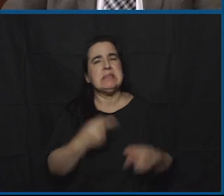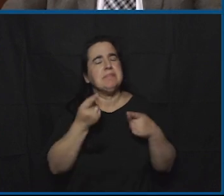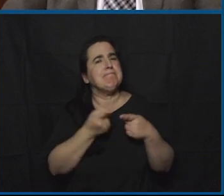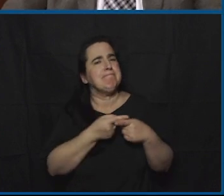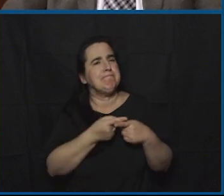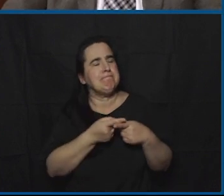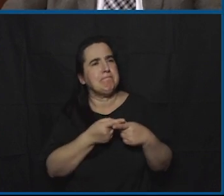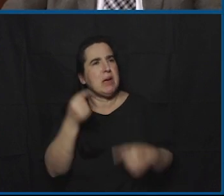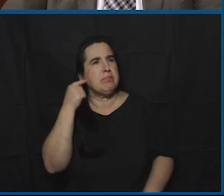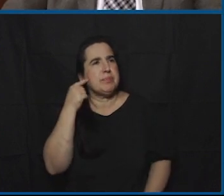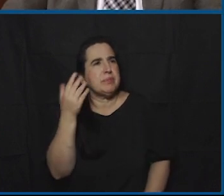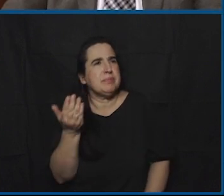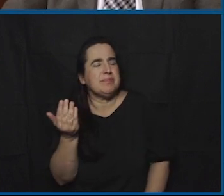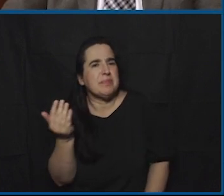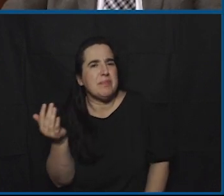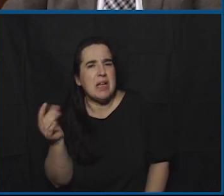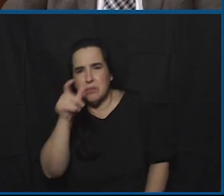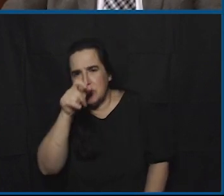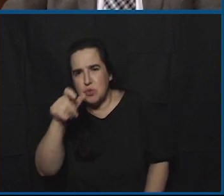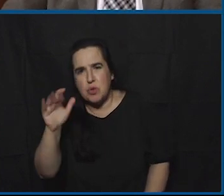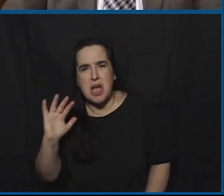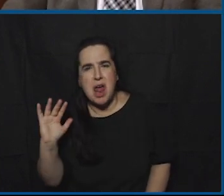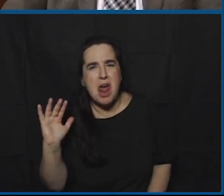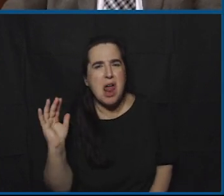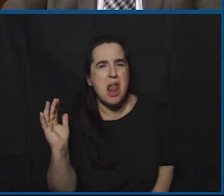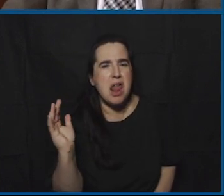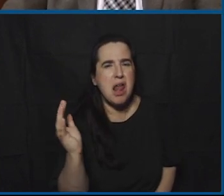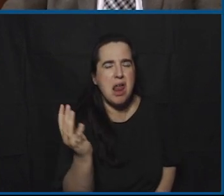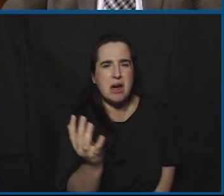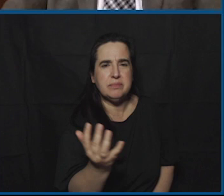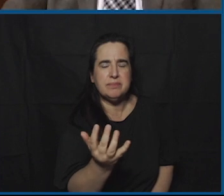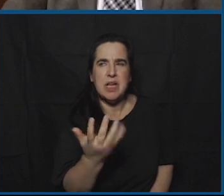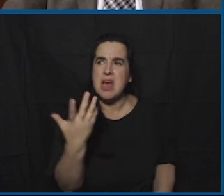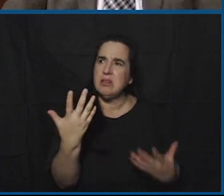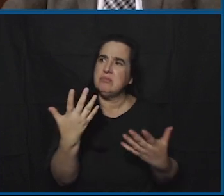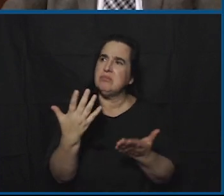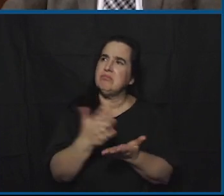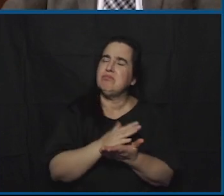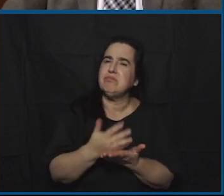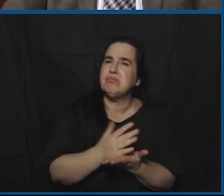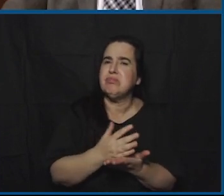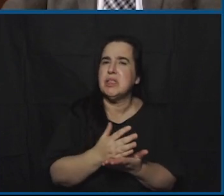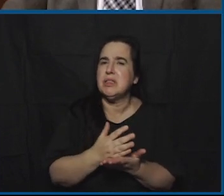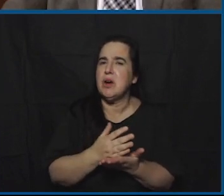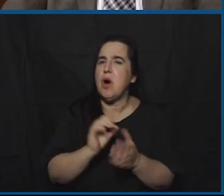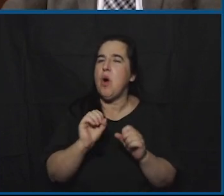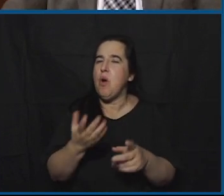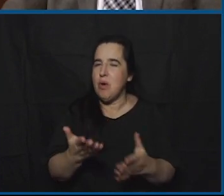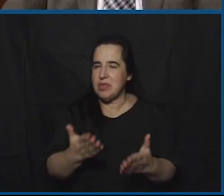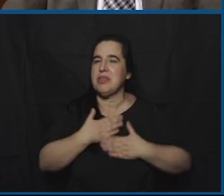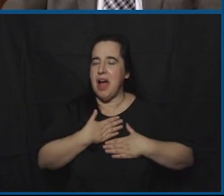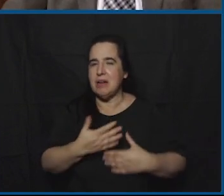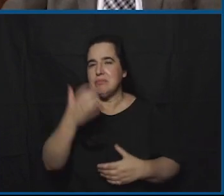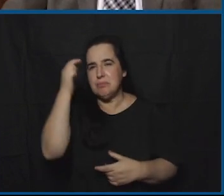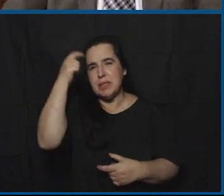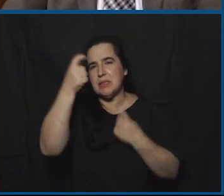vezes nós ao vermos a opinião das pessoas à nossa volta, podemos até não podemos ter dúvidas, eventualmente, ou podemos fortalecer os nossos pensamentos.